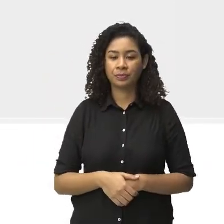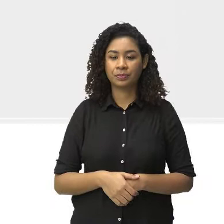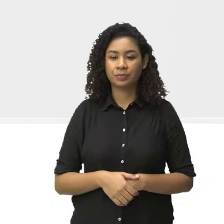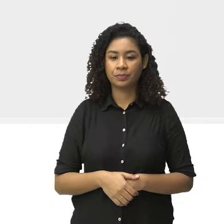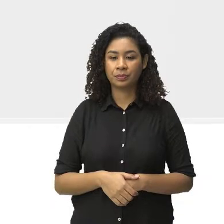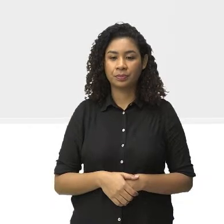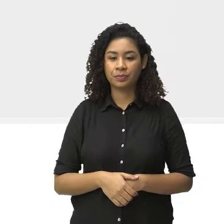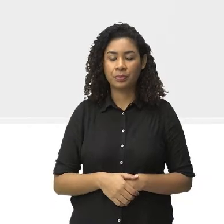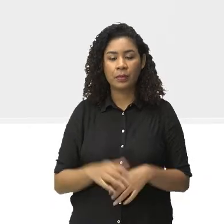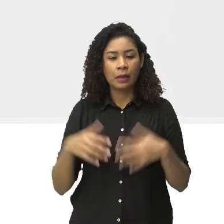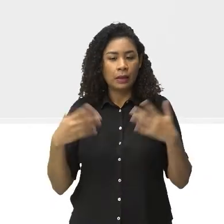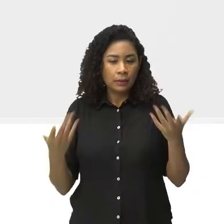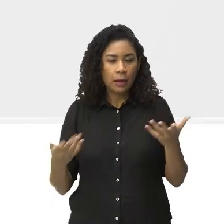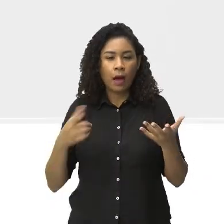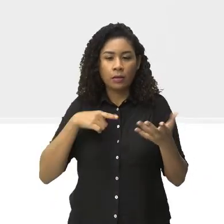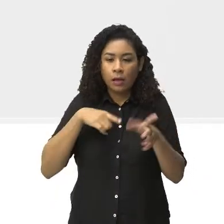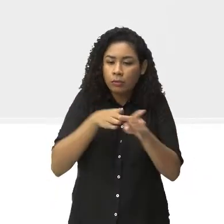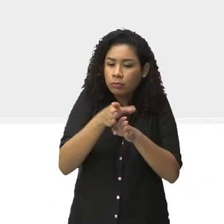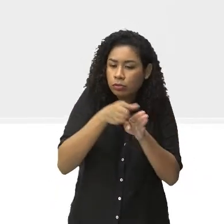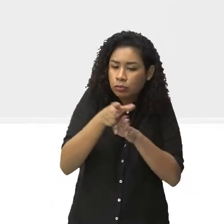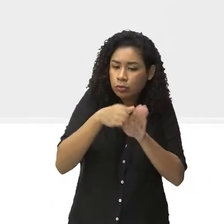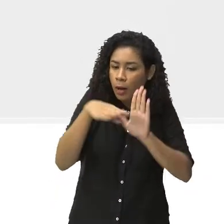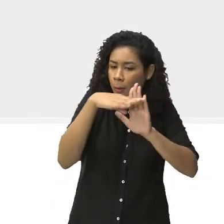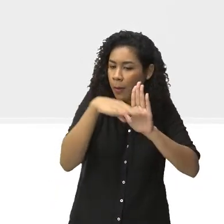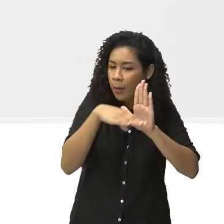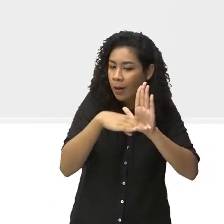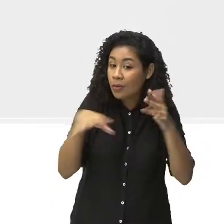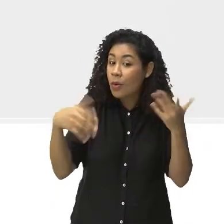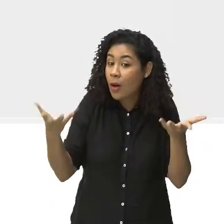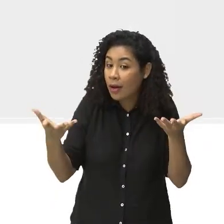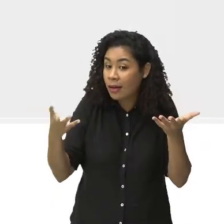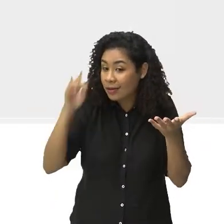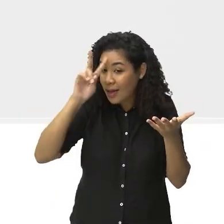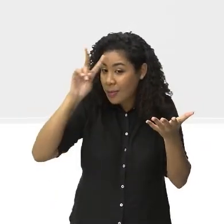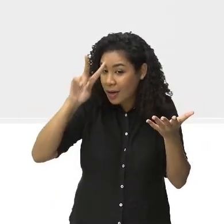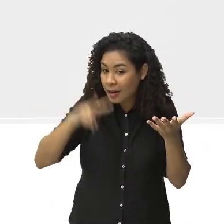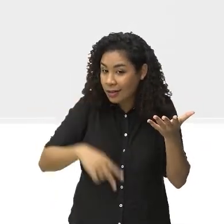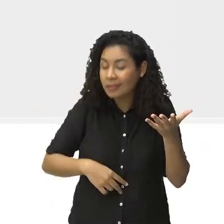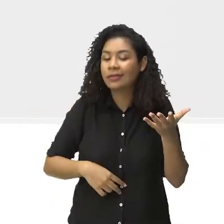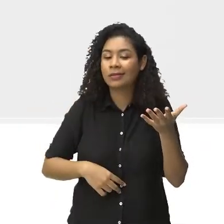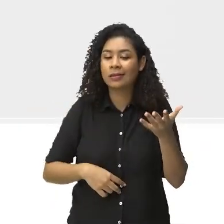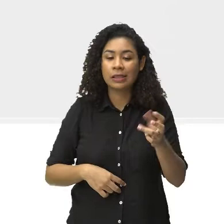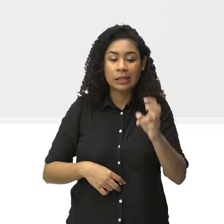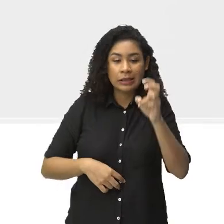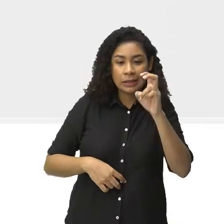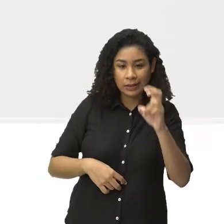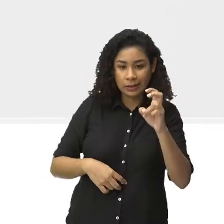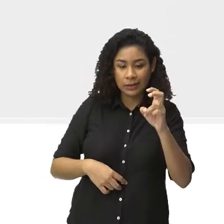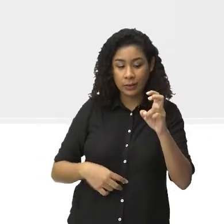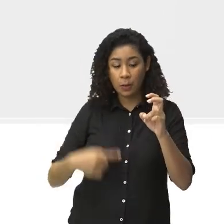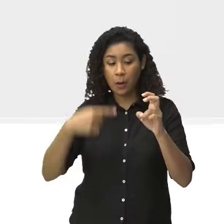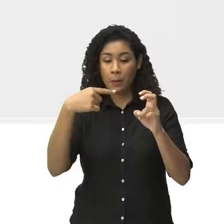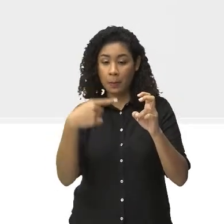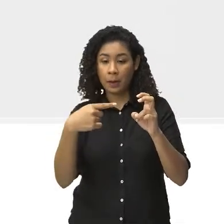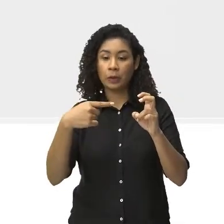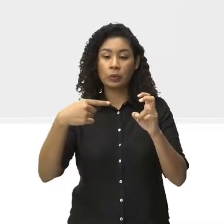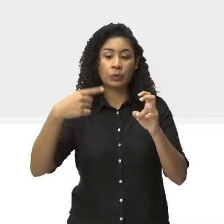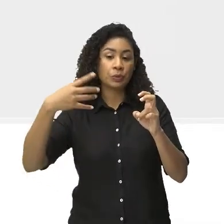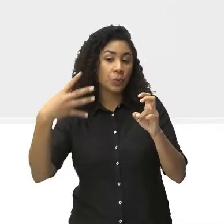ele possui as suas coordenadas, que é 5 e menos 4, que foi dado aí na